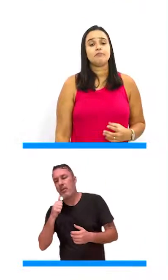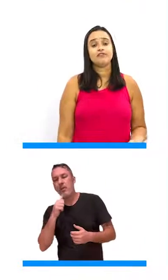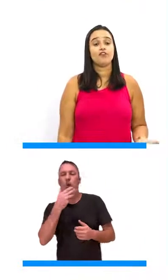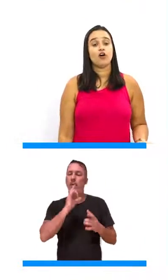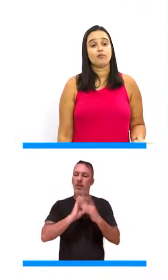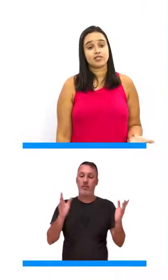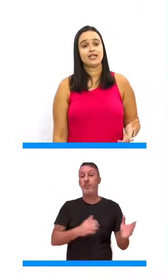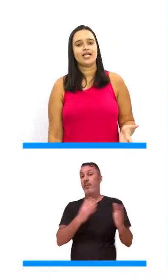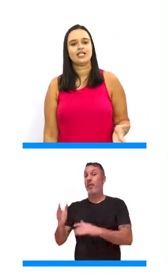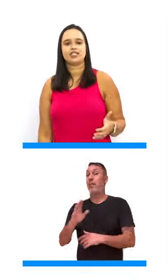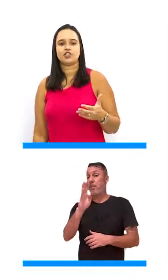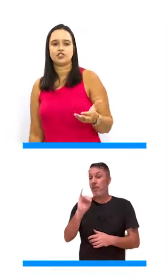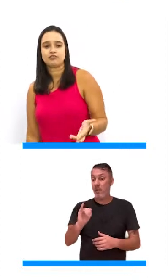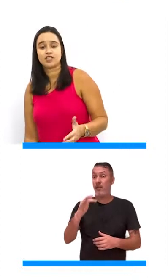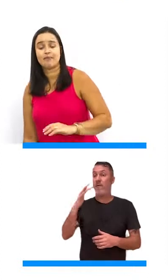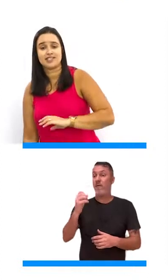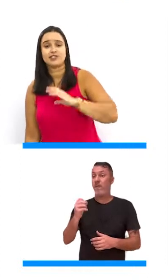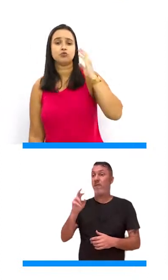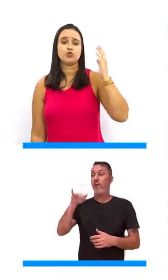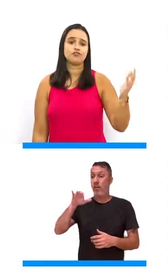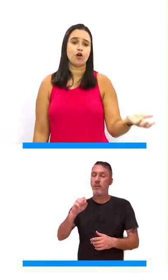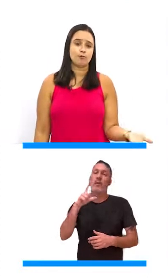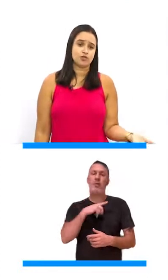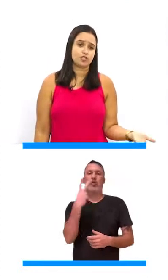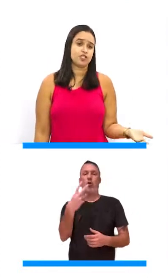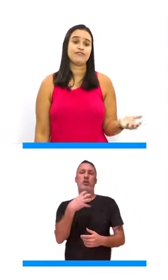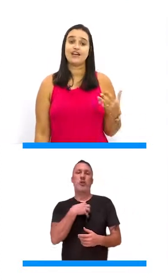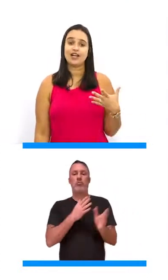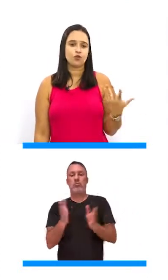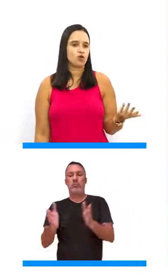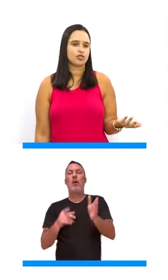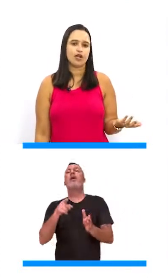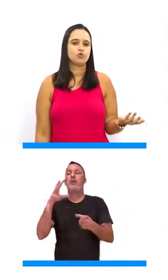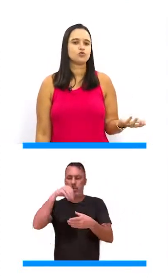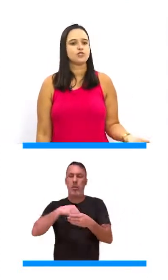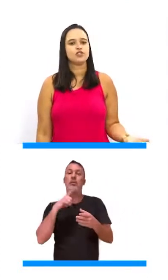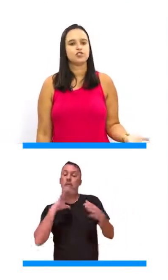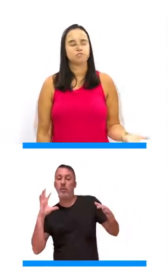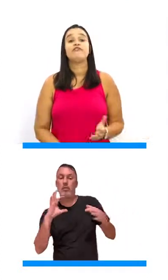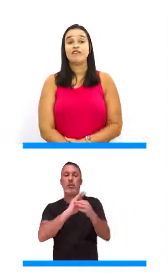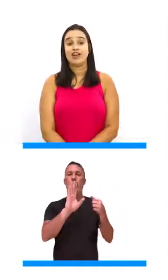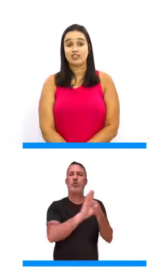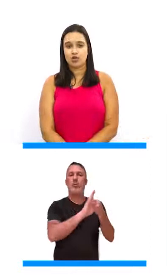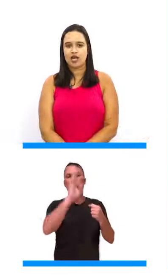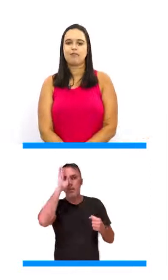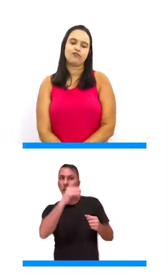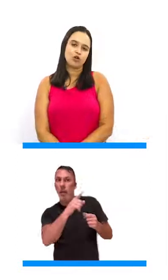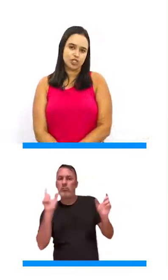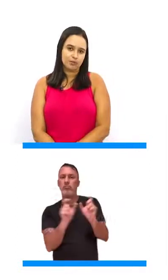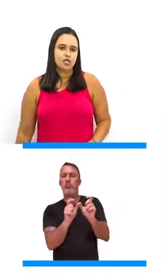insuportável. Biformes são aqueles adjetivos que apresentam duas formas, ou seja, ele vai concordar com o substantivo, vai